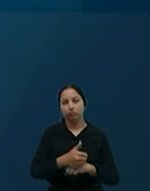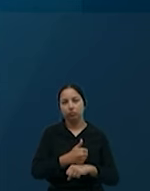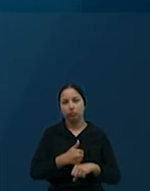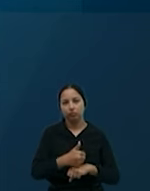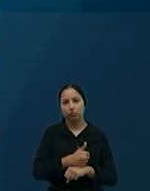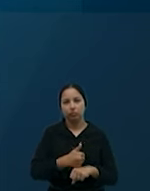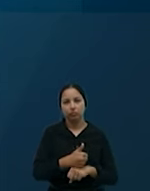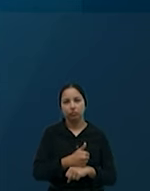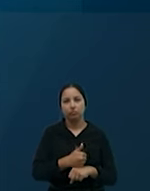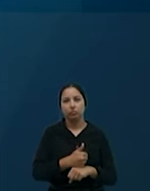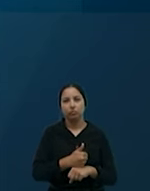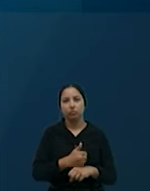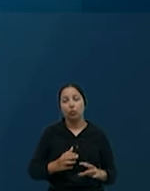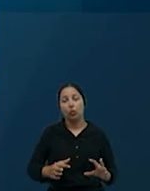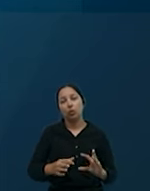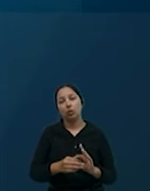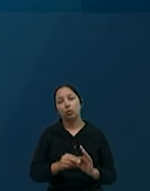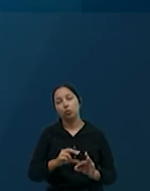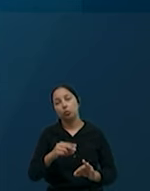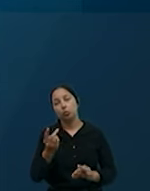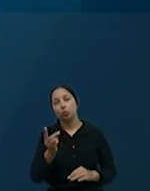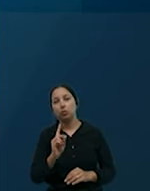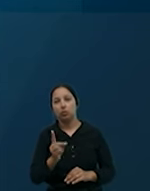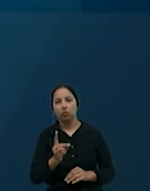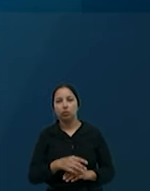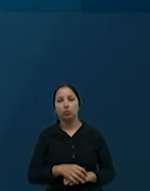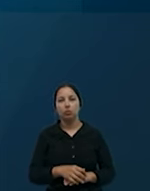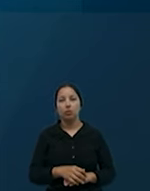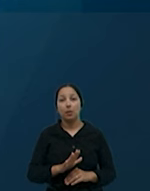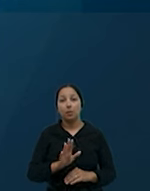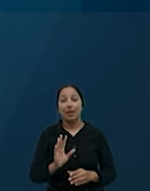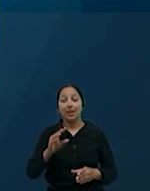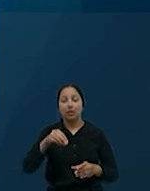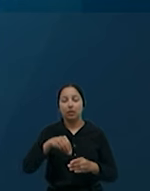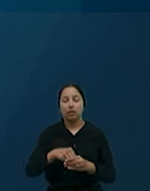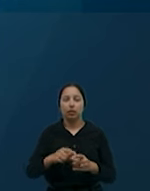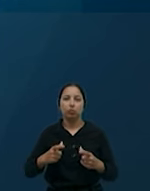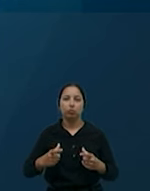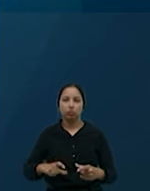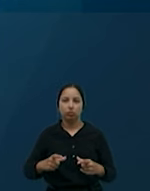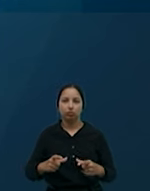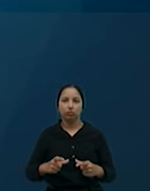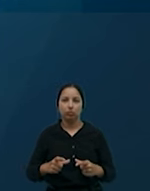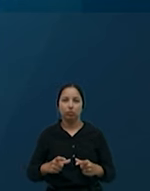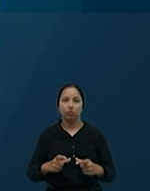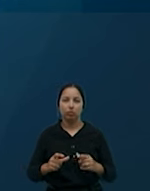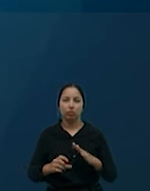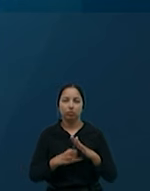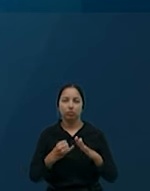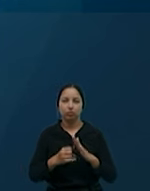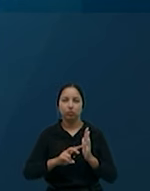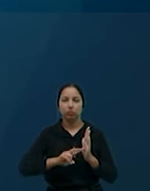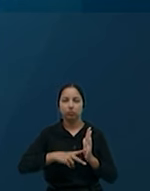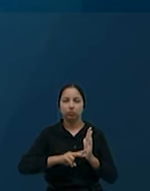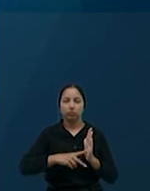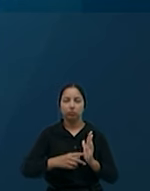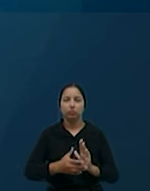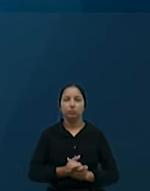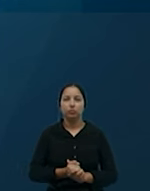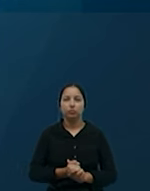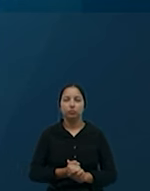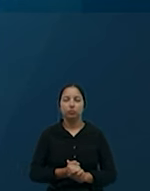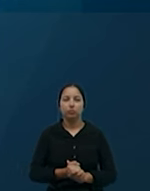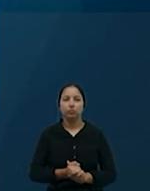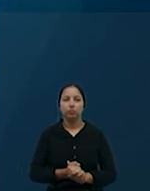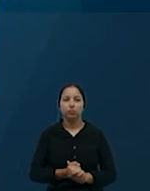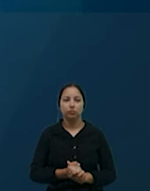não, lotados ou em exercício na base territorial da entidade sindical autora. Eu começo a